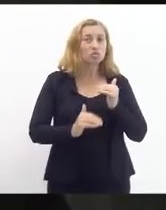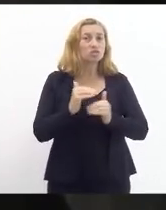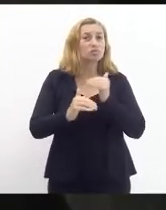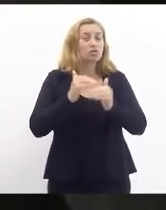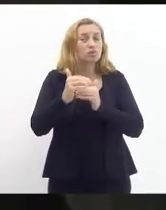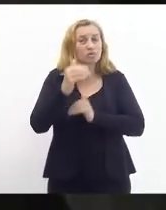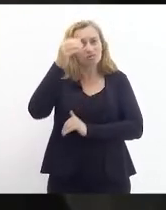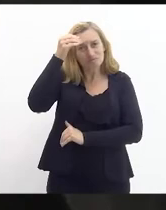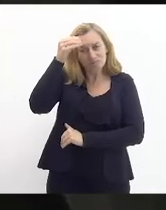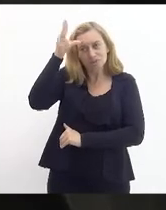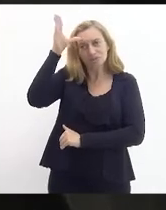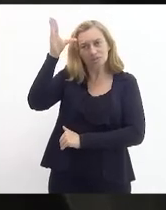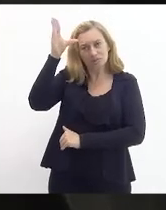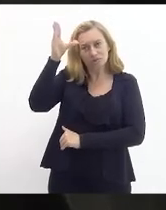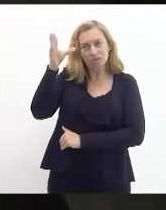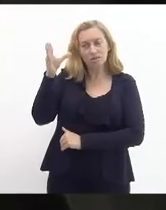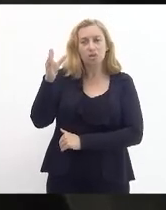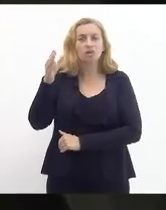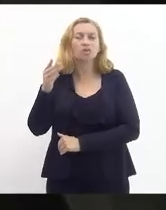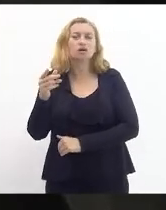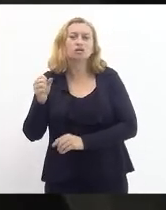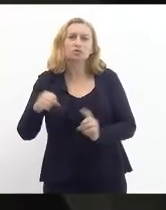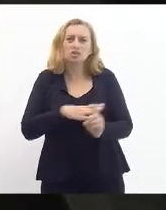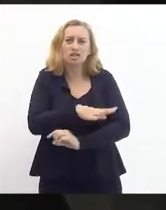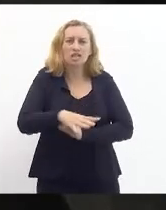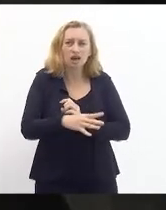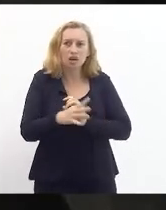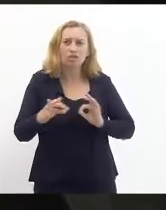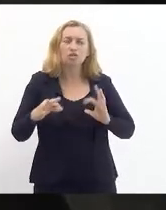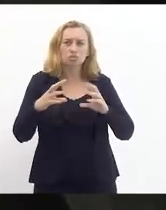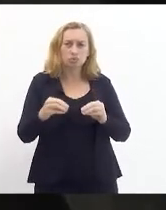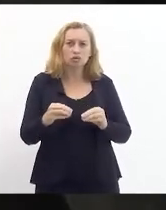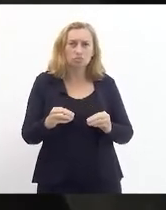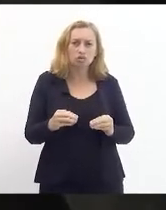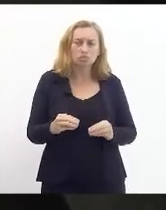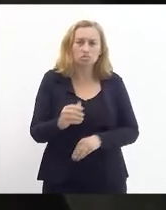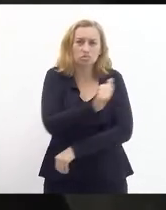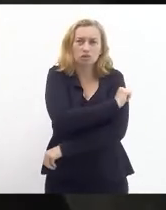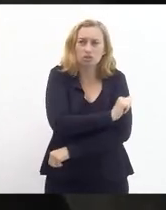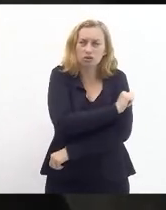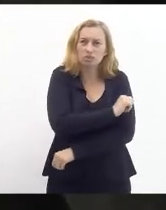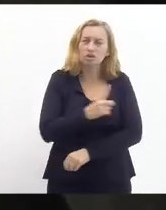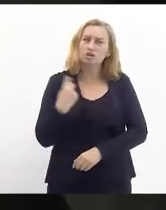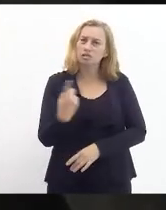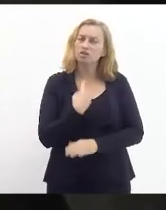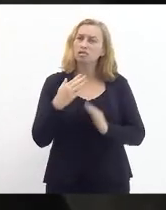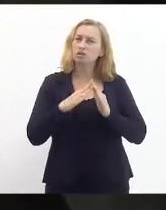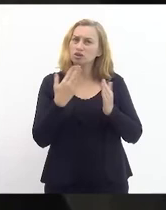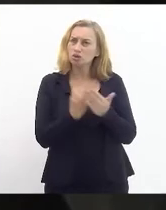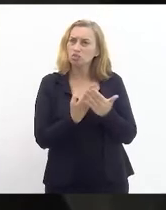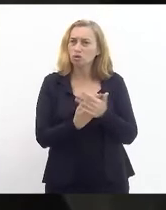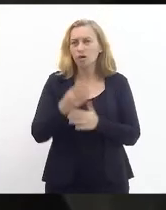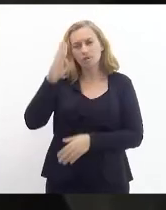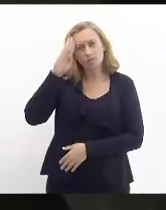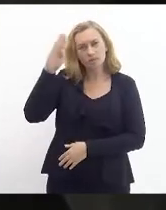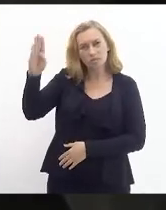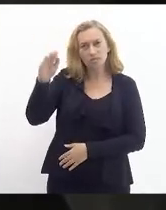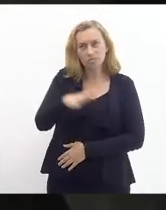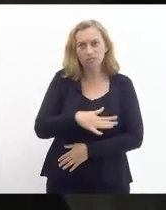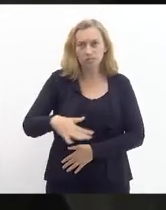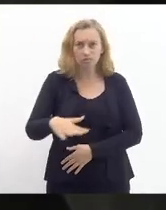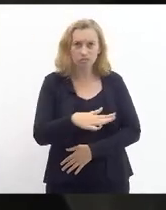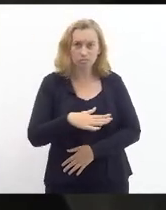cognitivo social cidadão enfim dos Estudantes nas nossas escolas e principalmente da gente